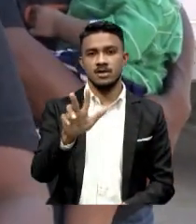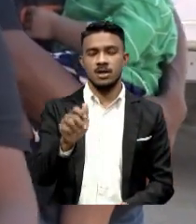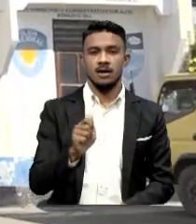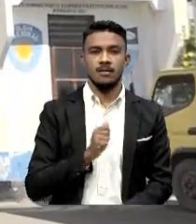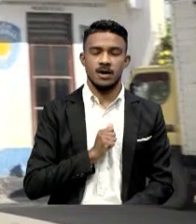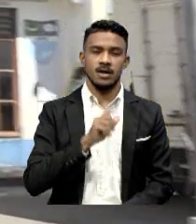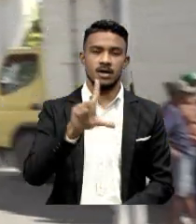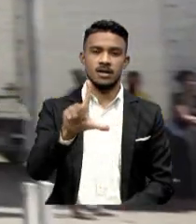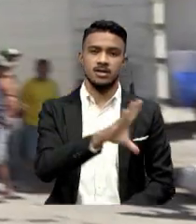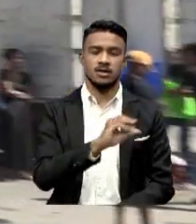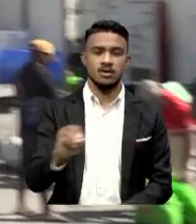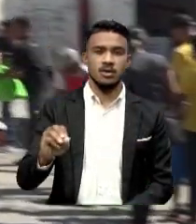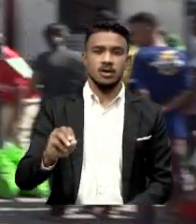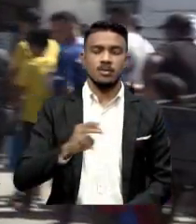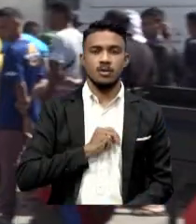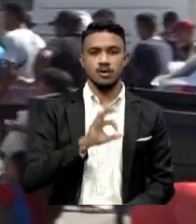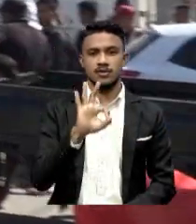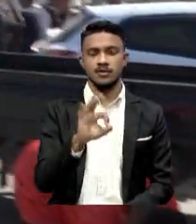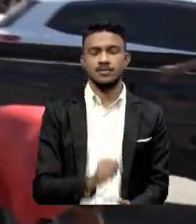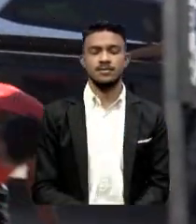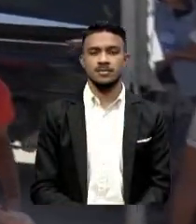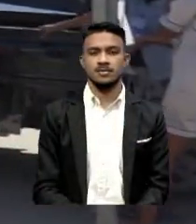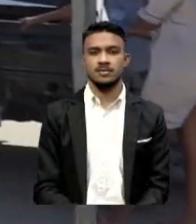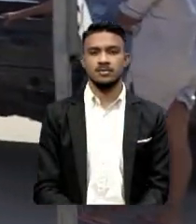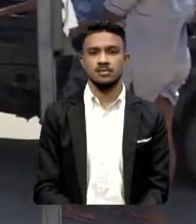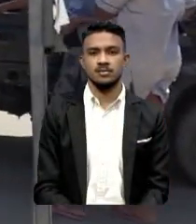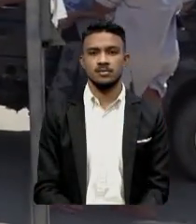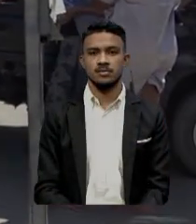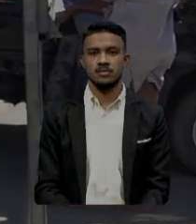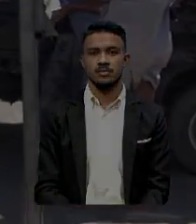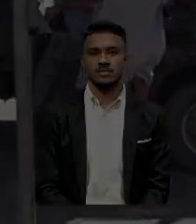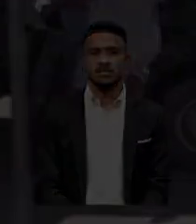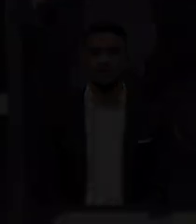Leste no Morisfon. Leopoldina de Carvalho, Zaime dos Santos, GMN.